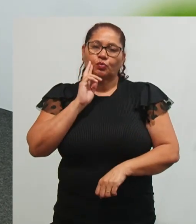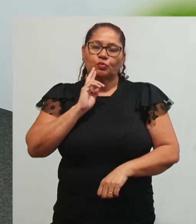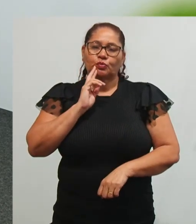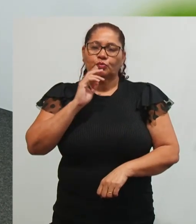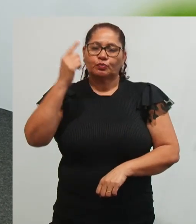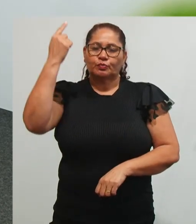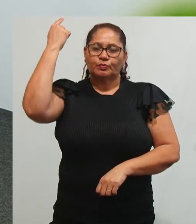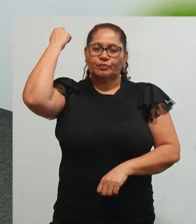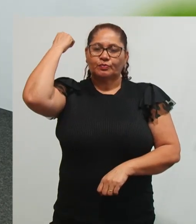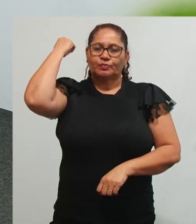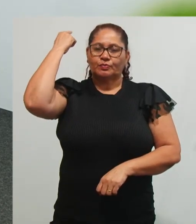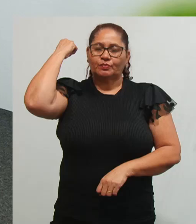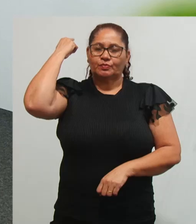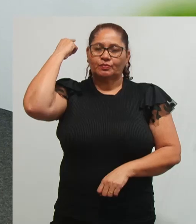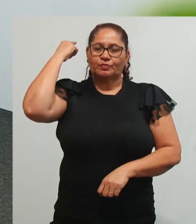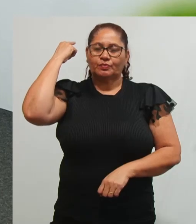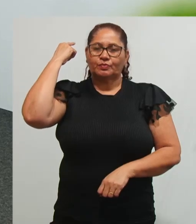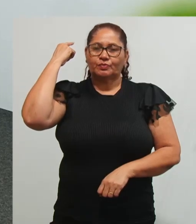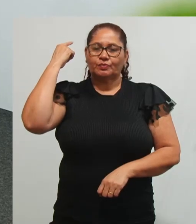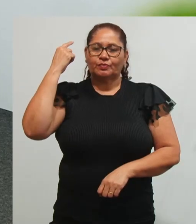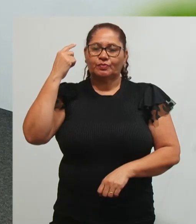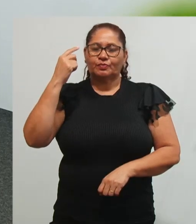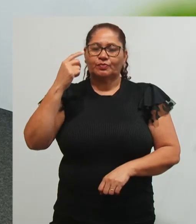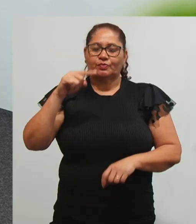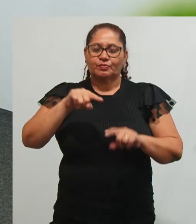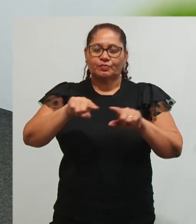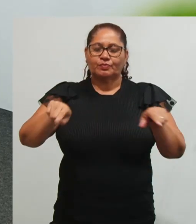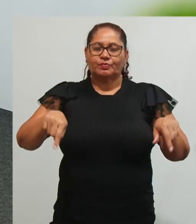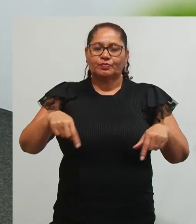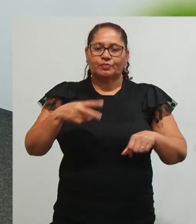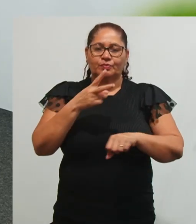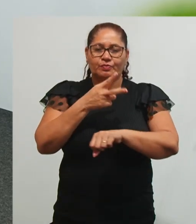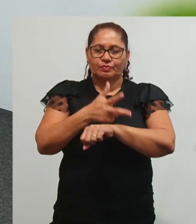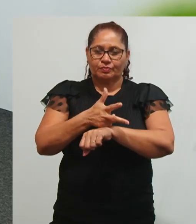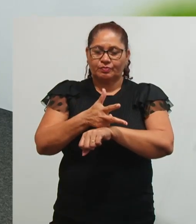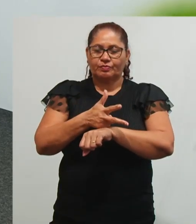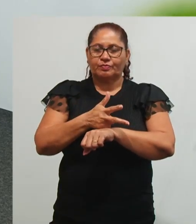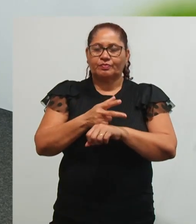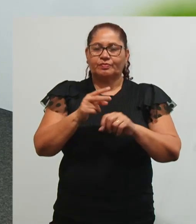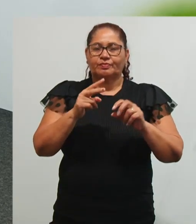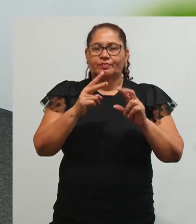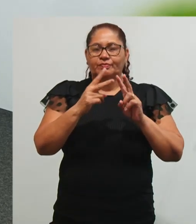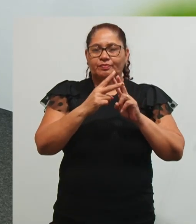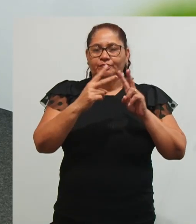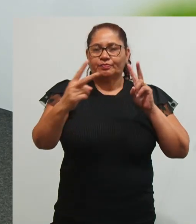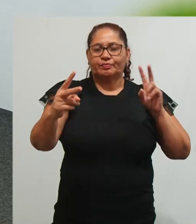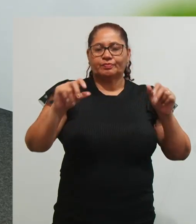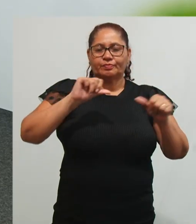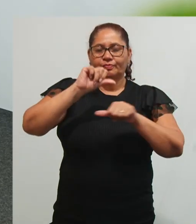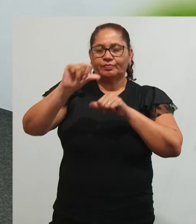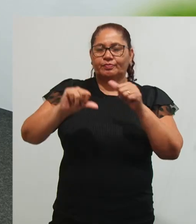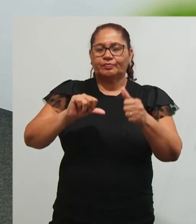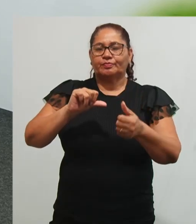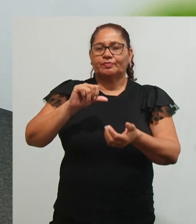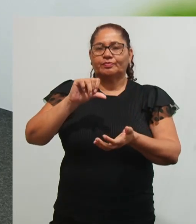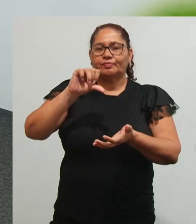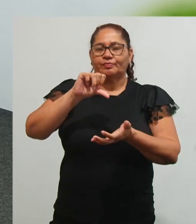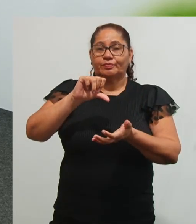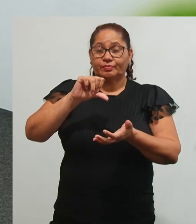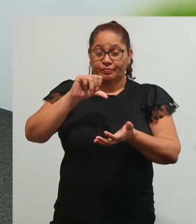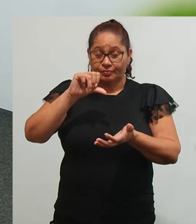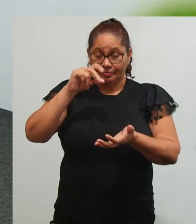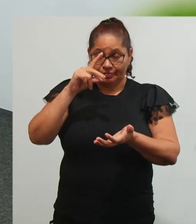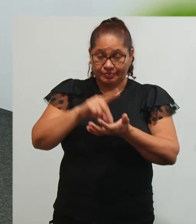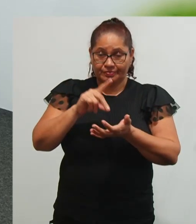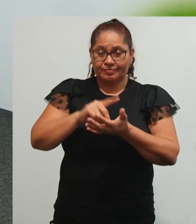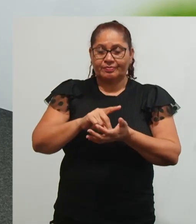fundo está a plotagem dos estúdios com os dizeres EAD, mudando realidades, em tons verde, cinza e